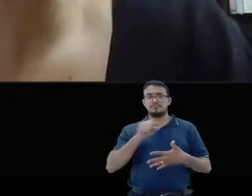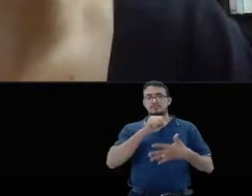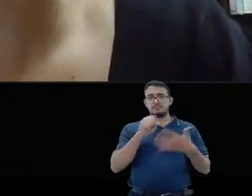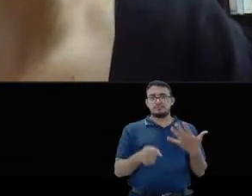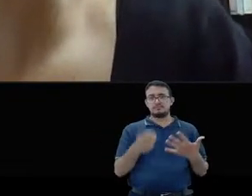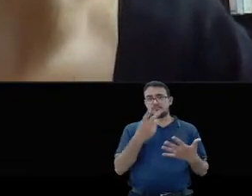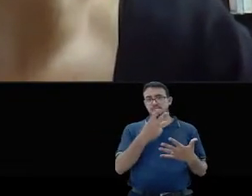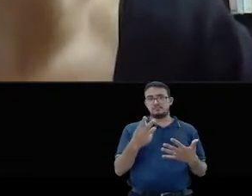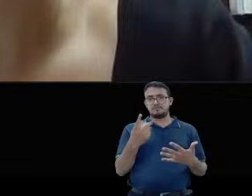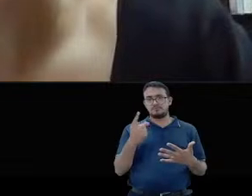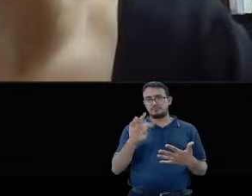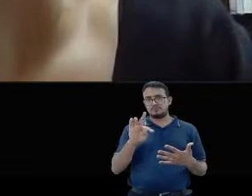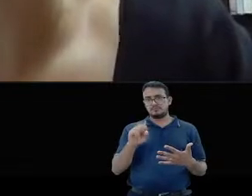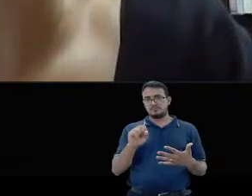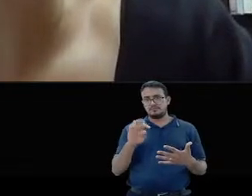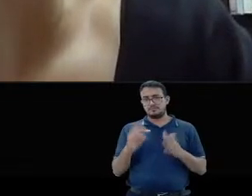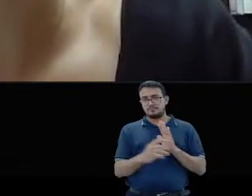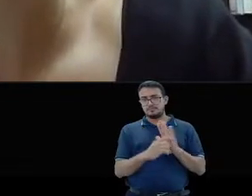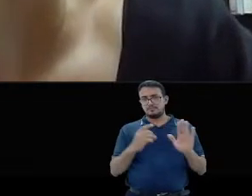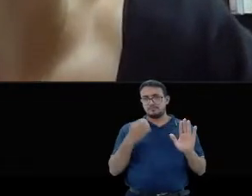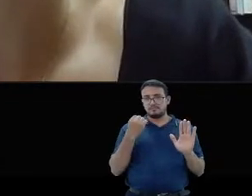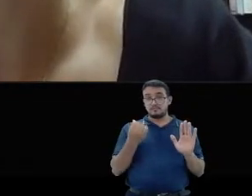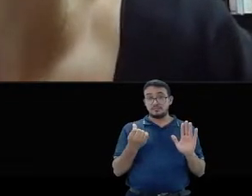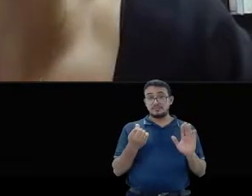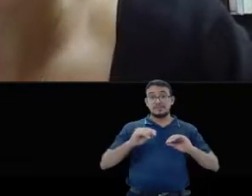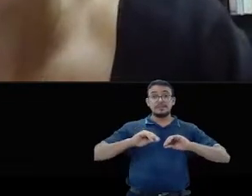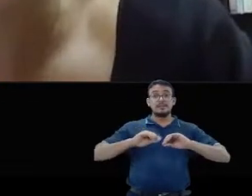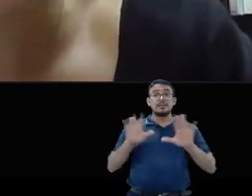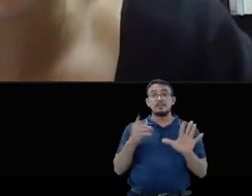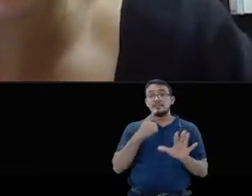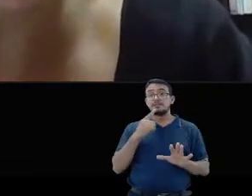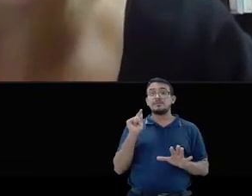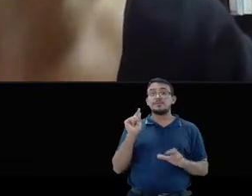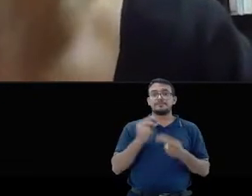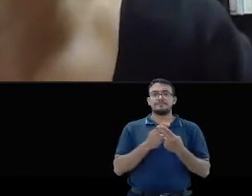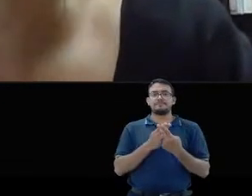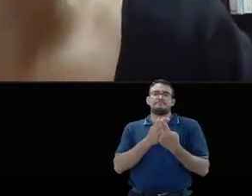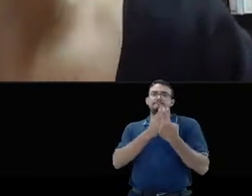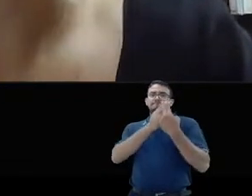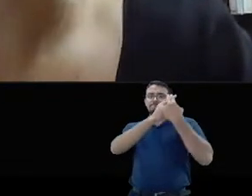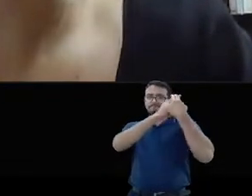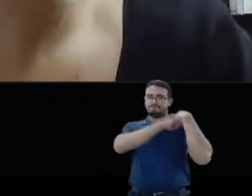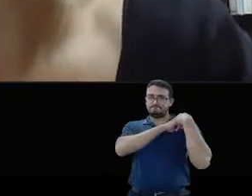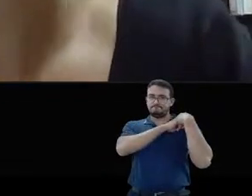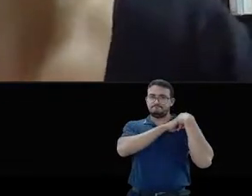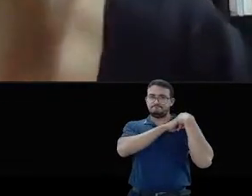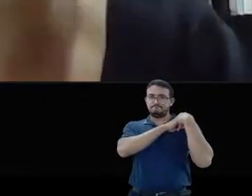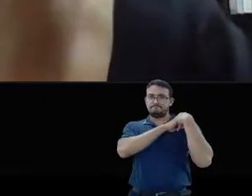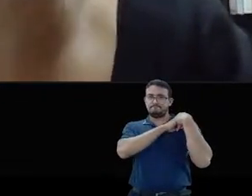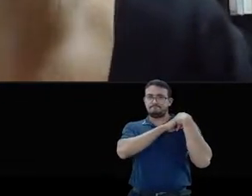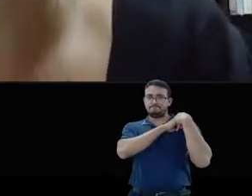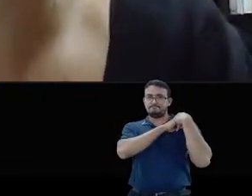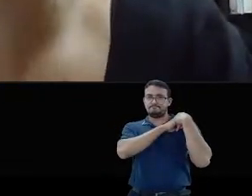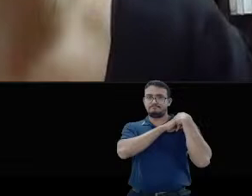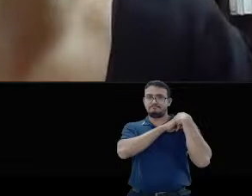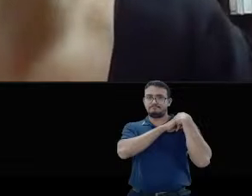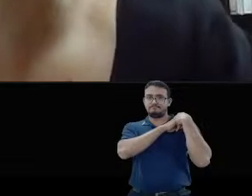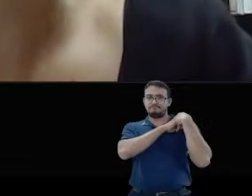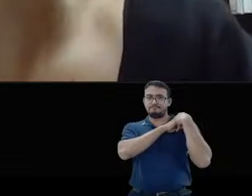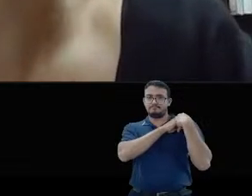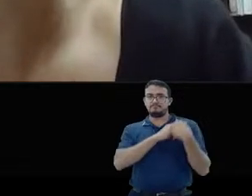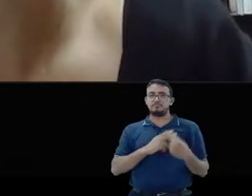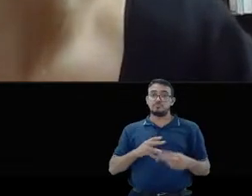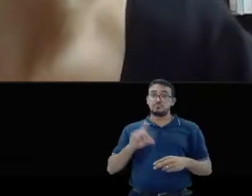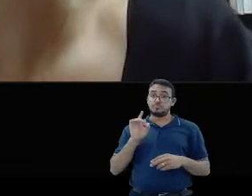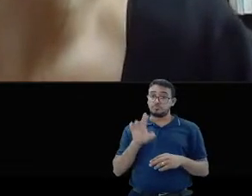331 do TST, ele é claro no sentido de que a responsabilidade subsidiária ela somente pode ser atribuída